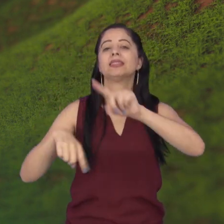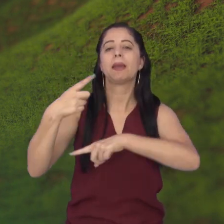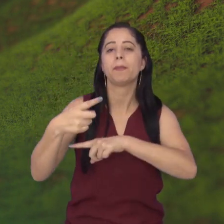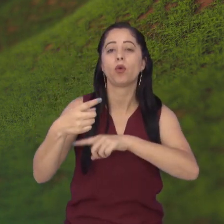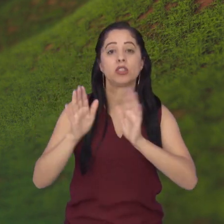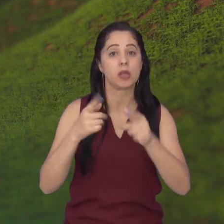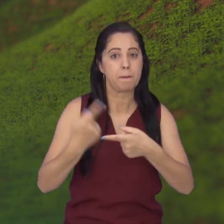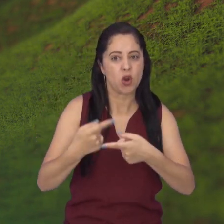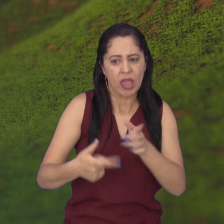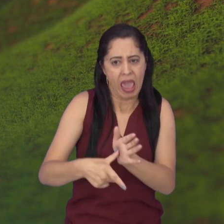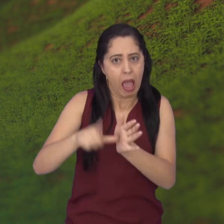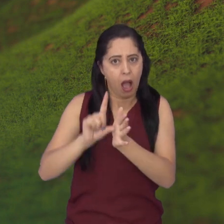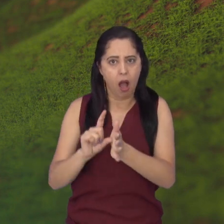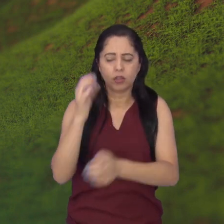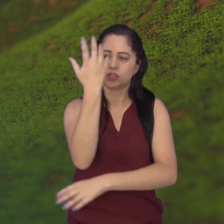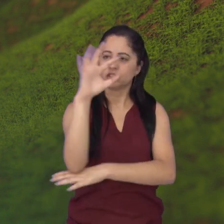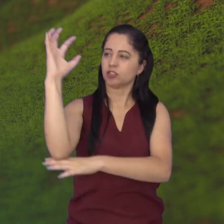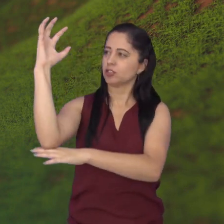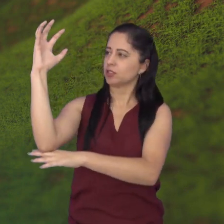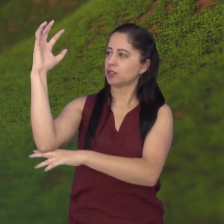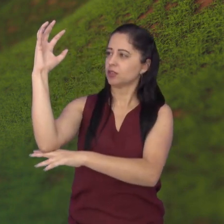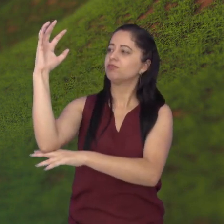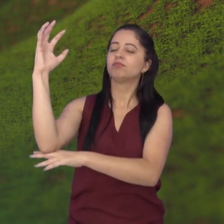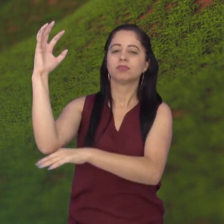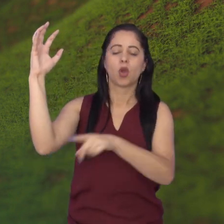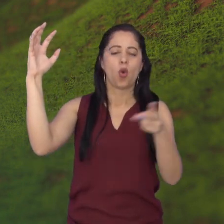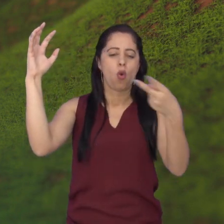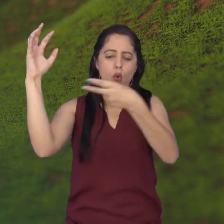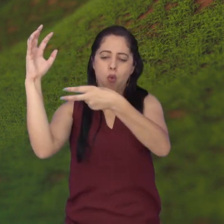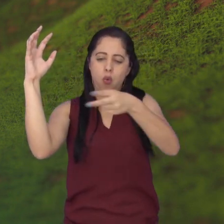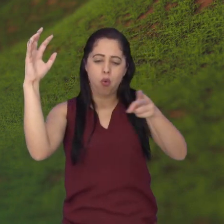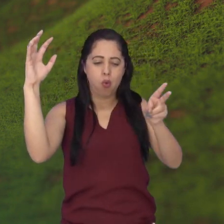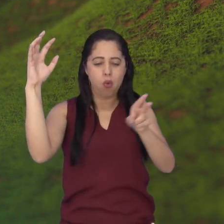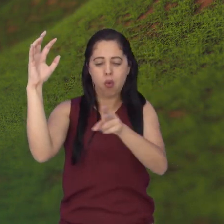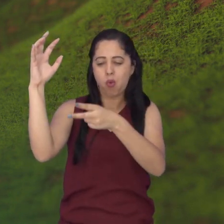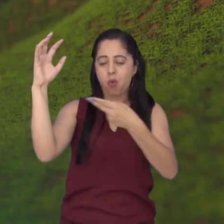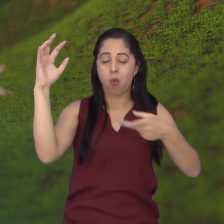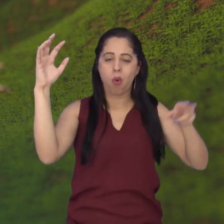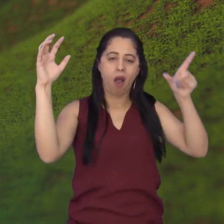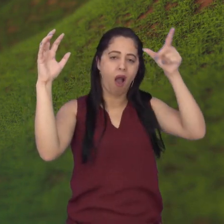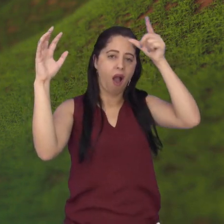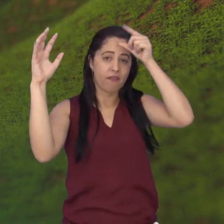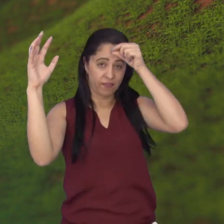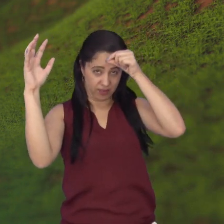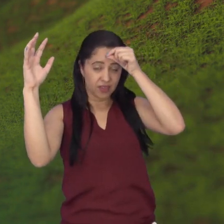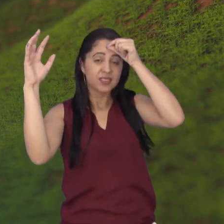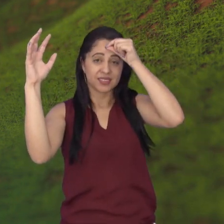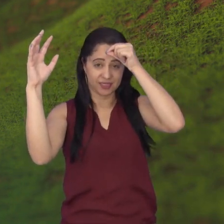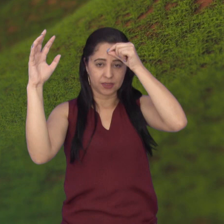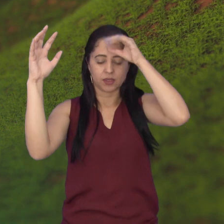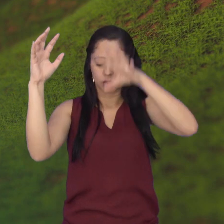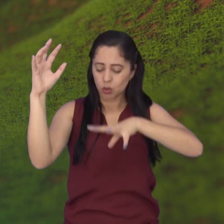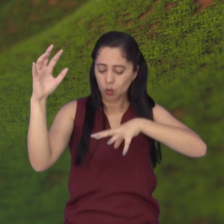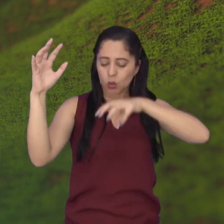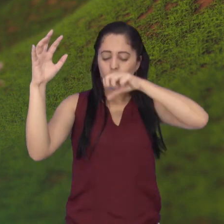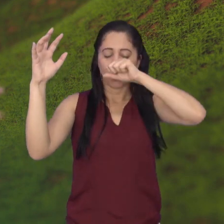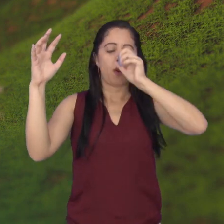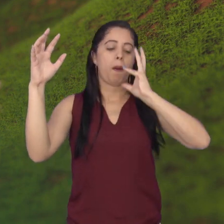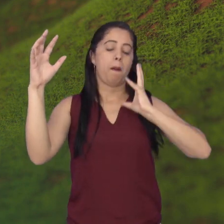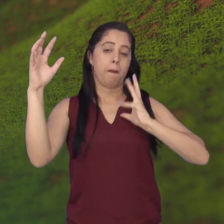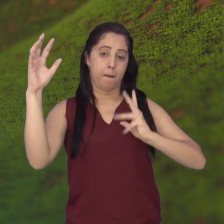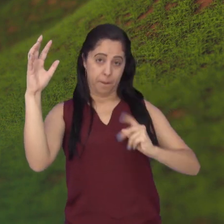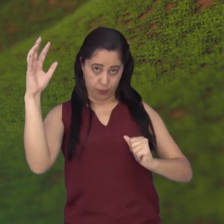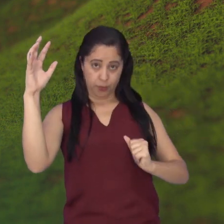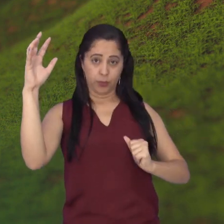das árvores que durante bons anos refrescaram o clima, ofereceram sombra, serviram como barreira contra